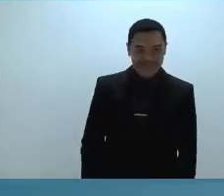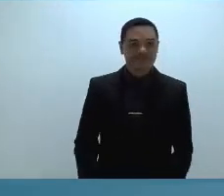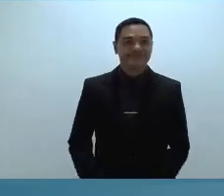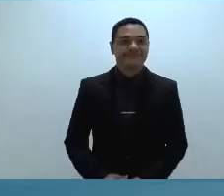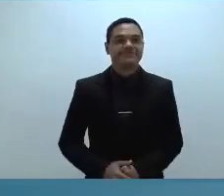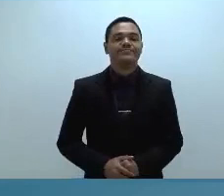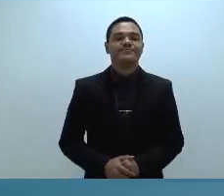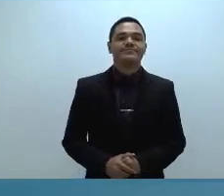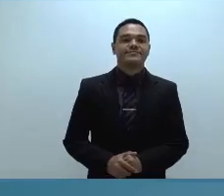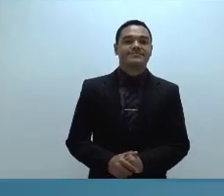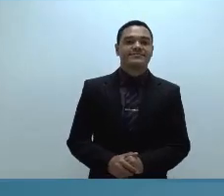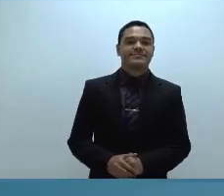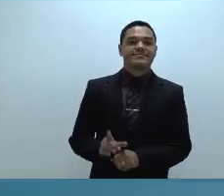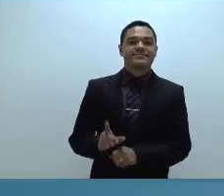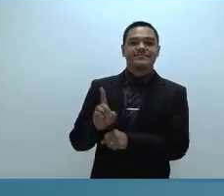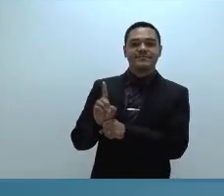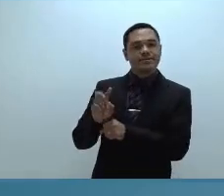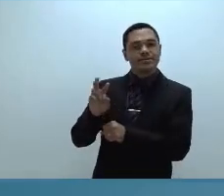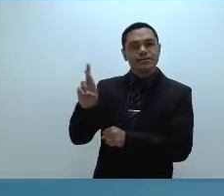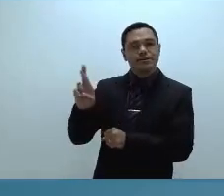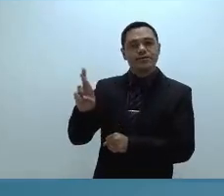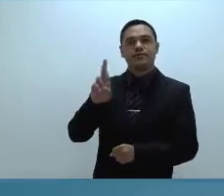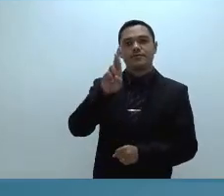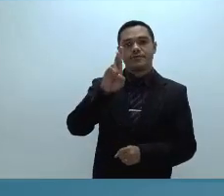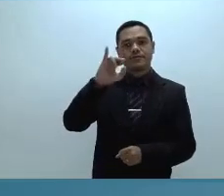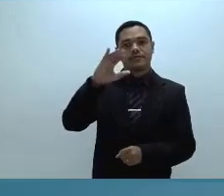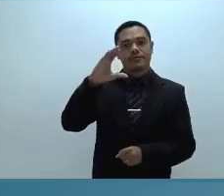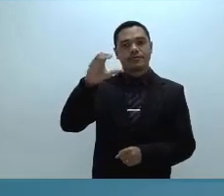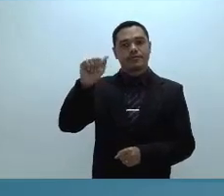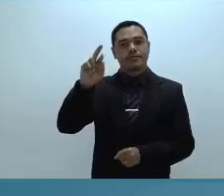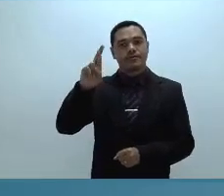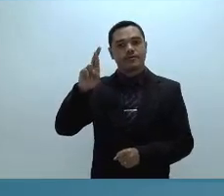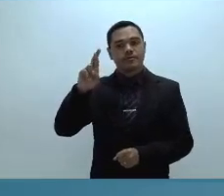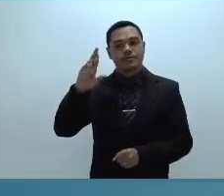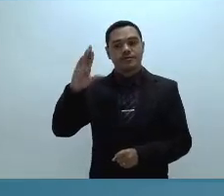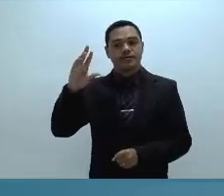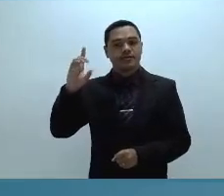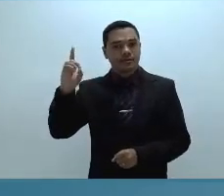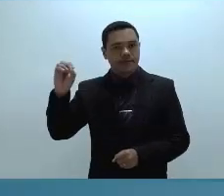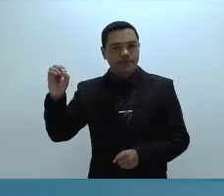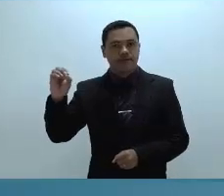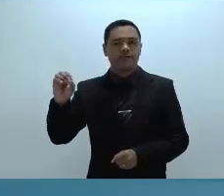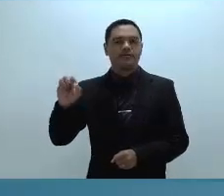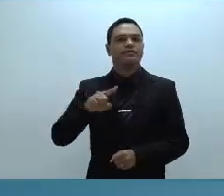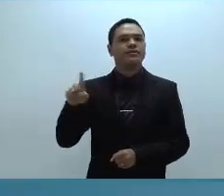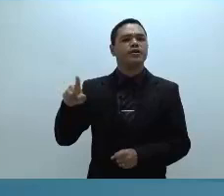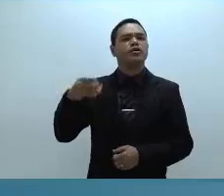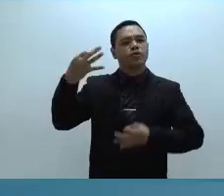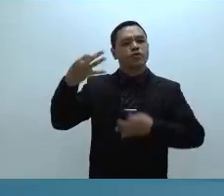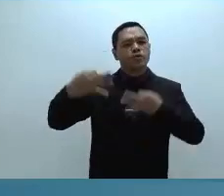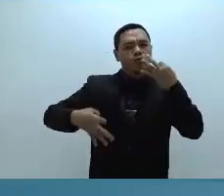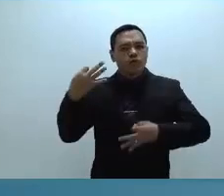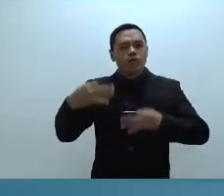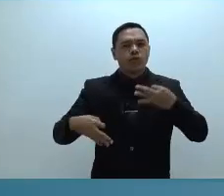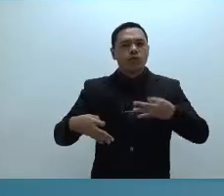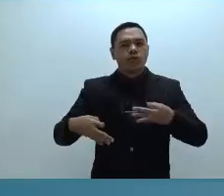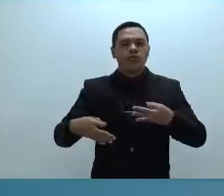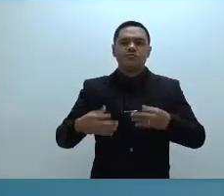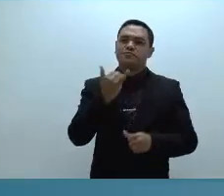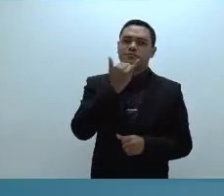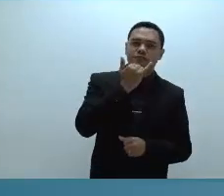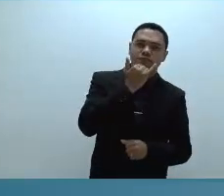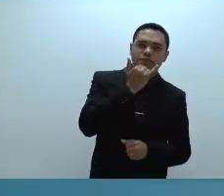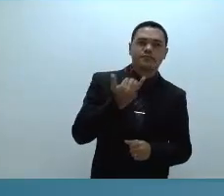ele usou o juízo de retratação. no dia que ele estava fazendo a crise